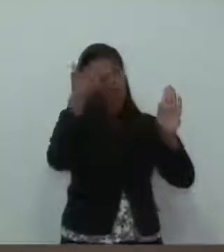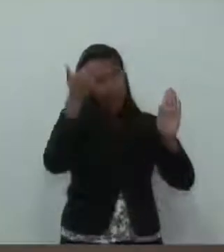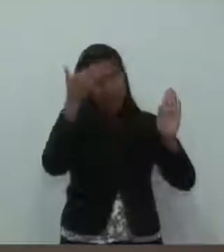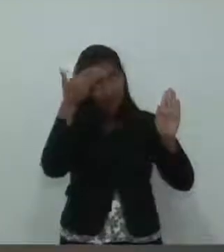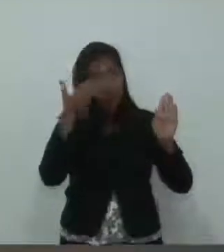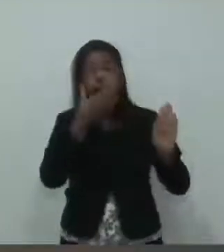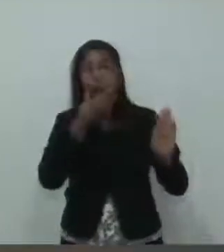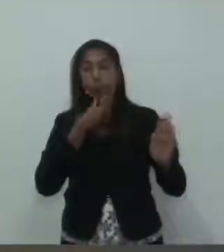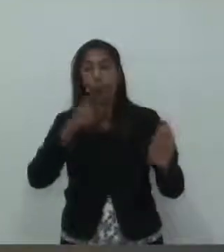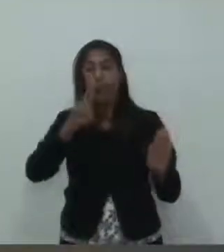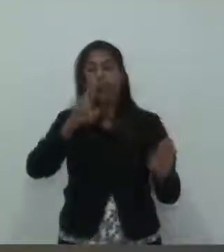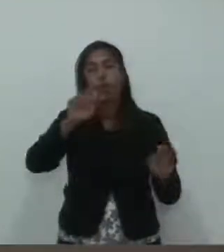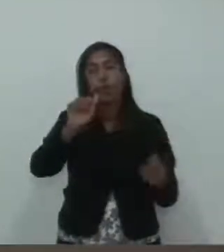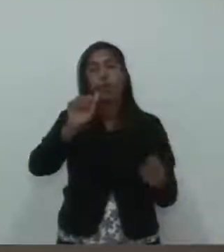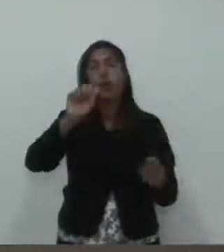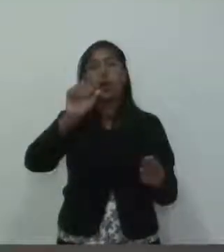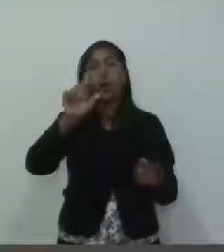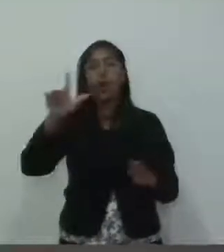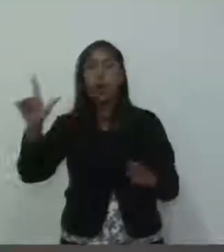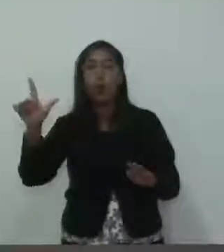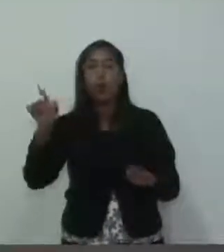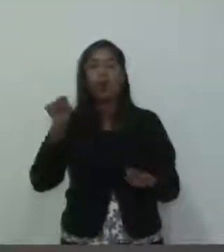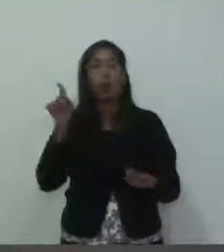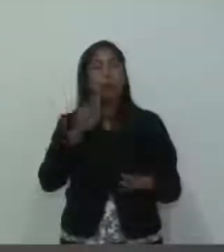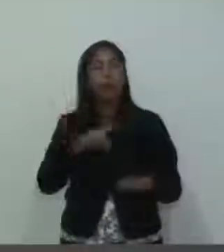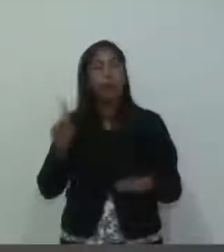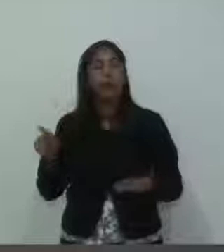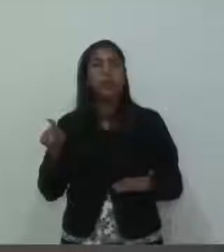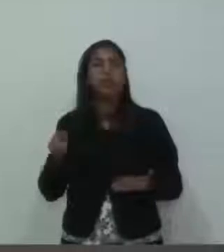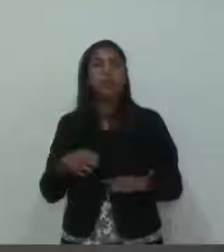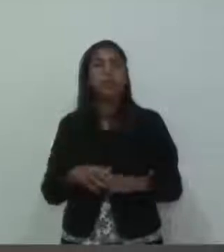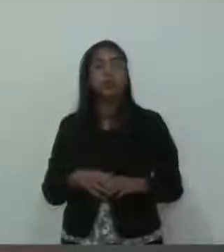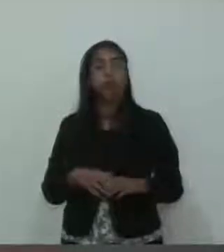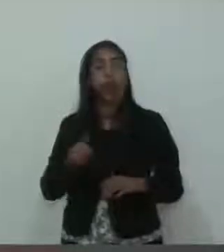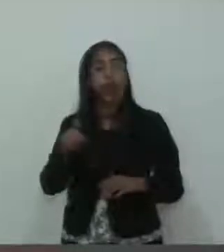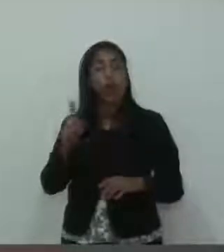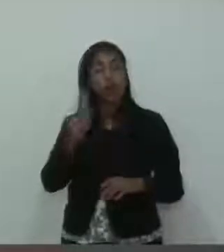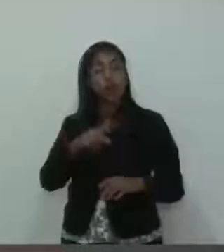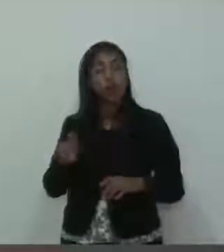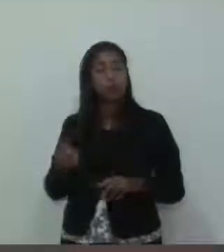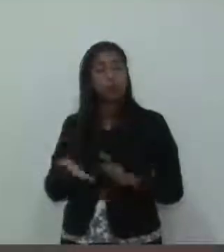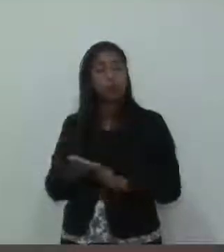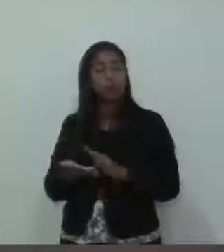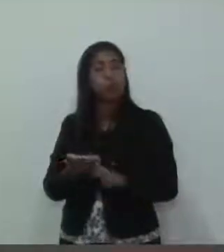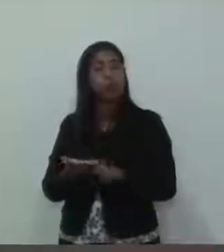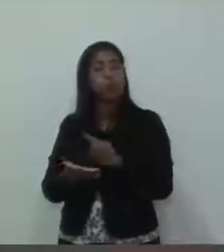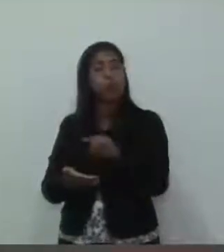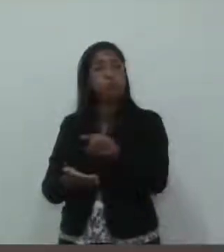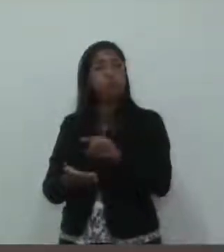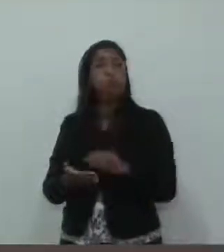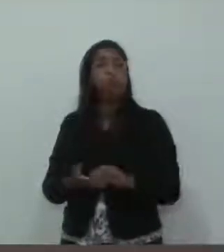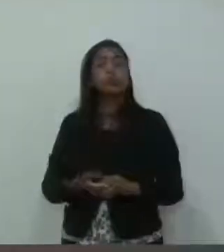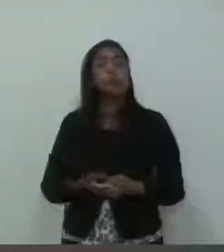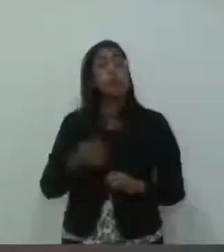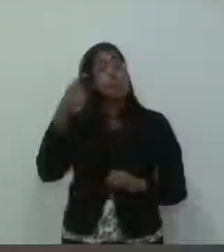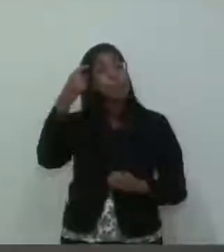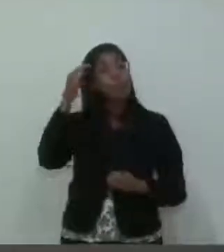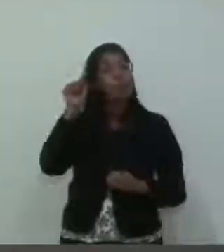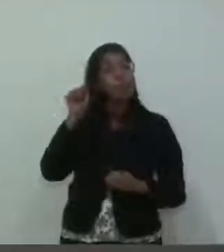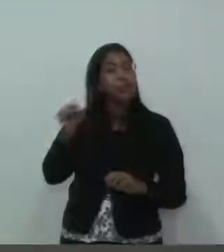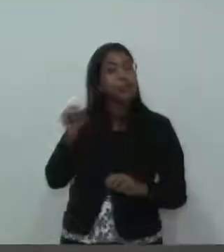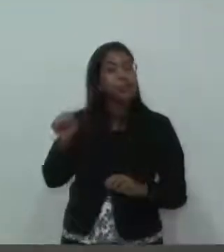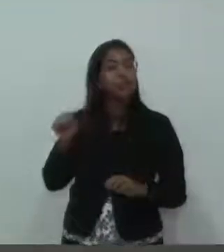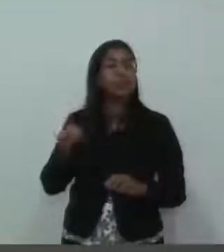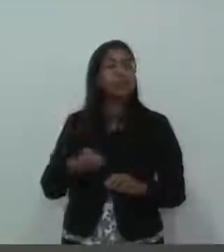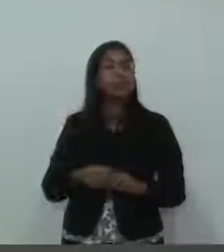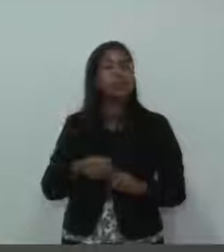Dr. Raul, né? Faço questão de chamá-lo de Dr. Raul, para que as pessoas deem valor mesmo. De novo, a palavra altruísta, né? O pensar no outro sem nenhum bem